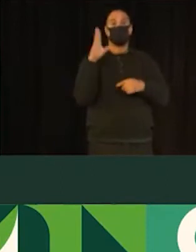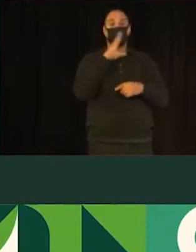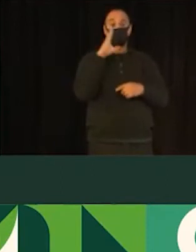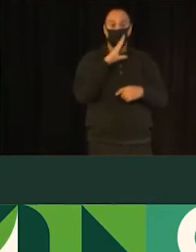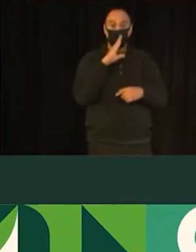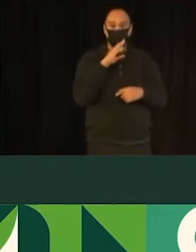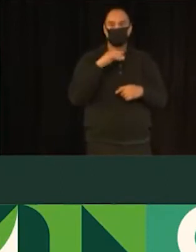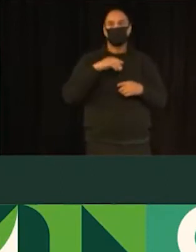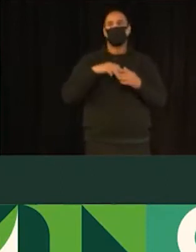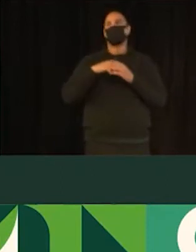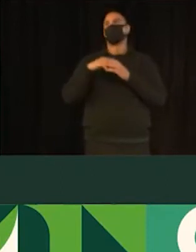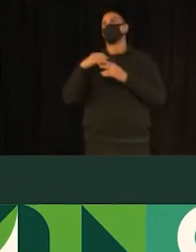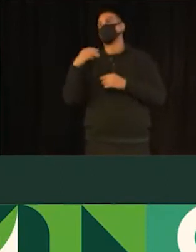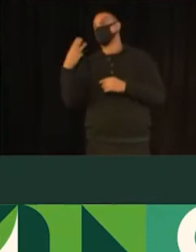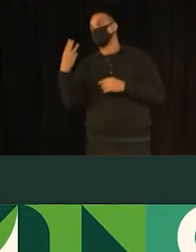9 minutos.